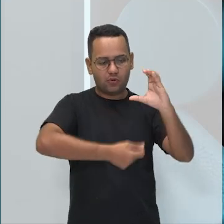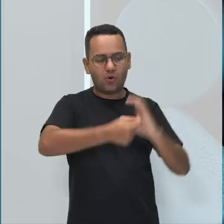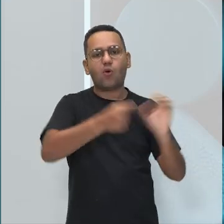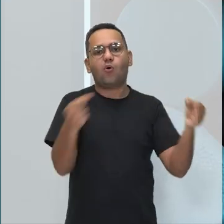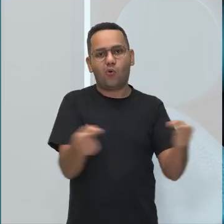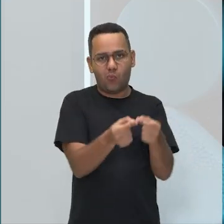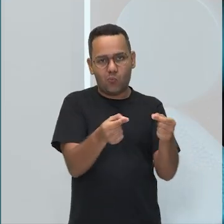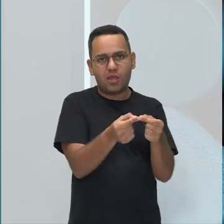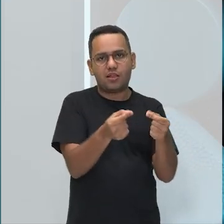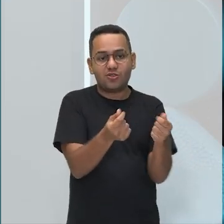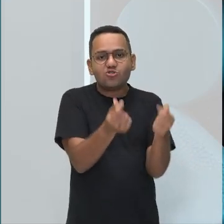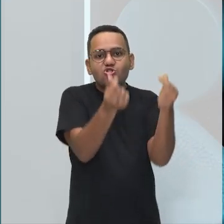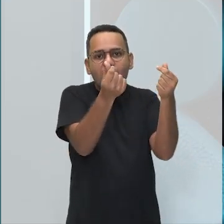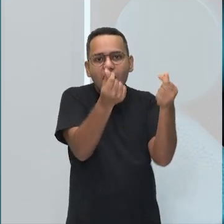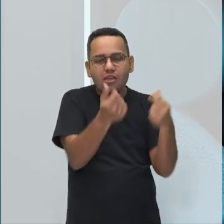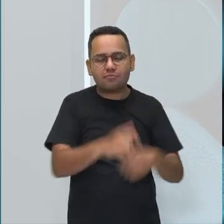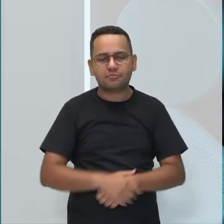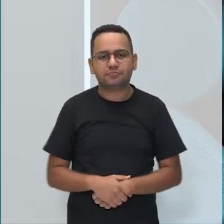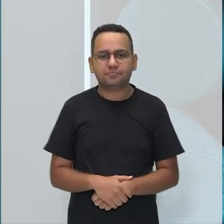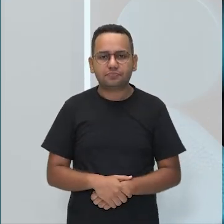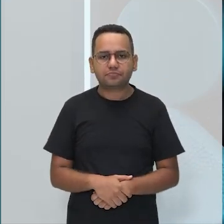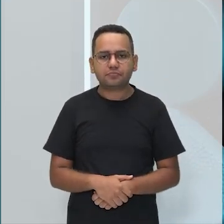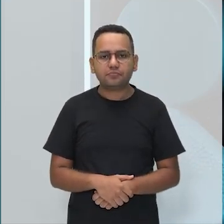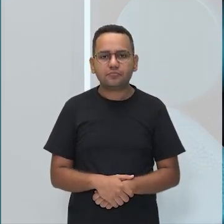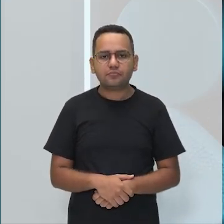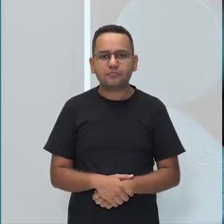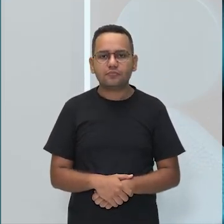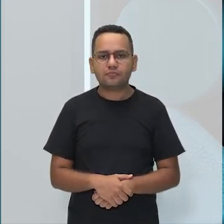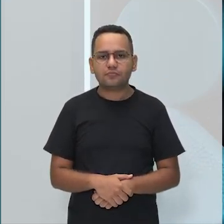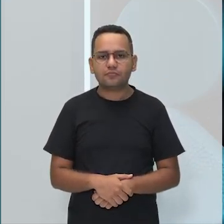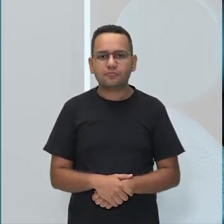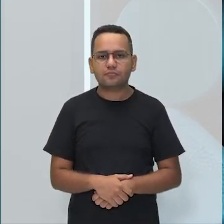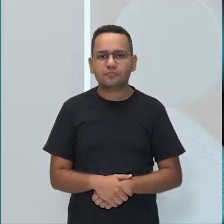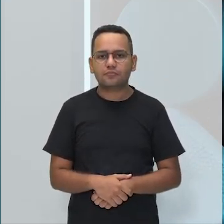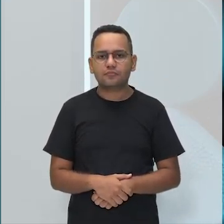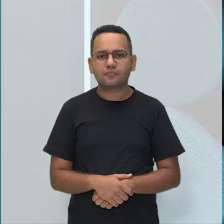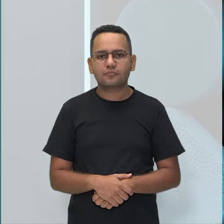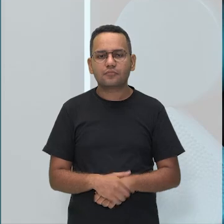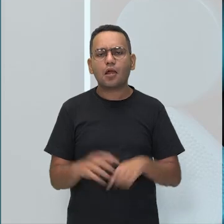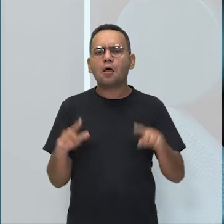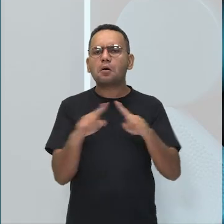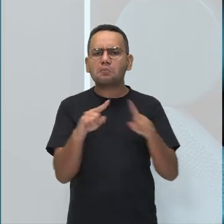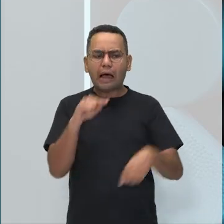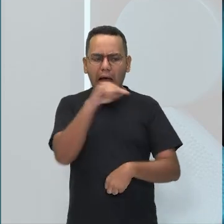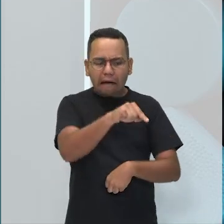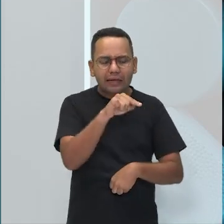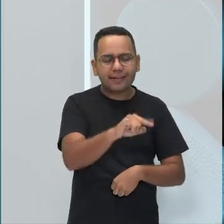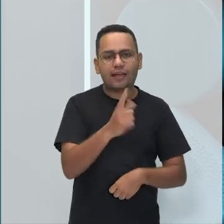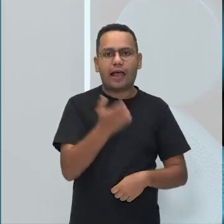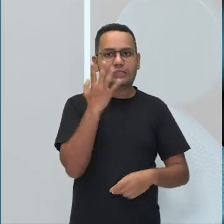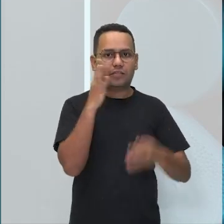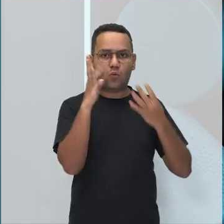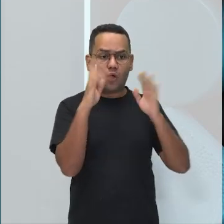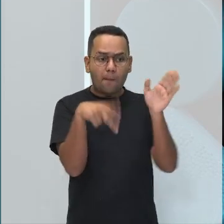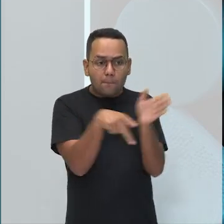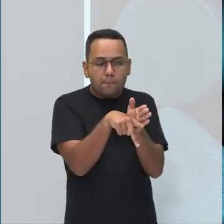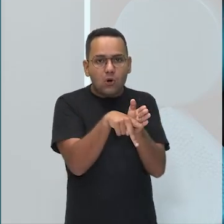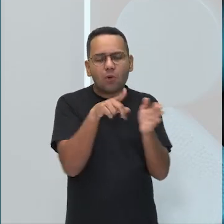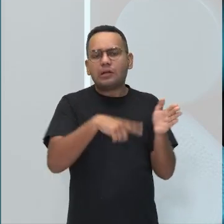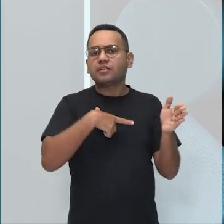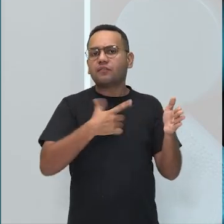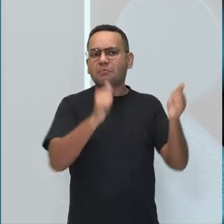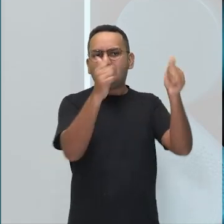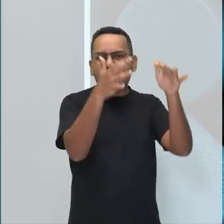esses ideais capitalistas, percebo que nesse período aí eles entraram em crise devido à quebra da Bolsa de Nova